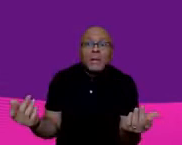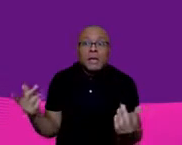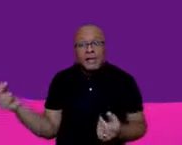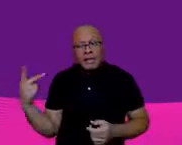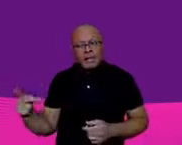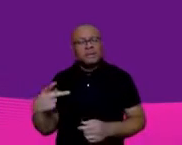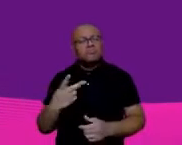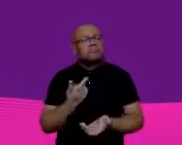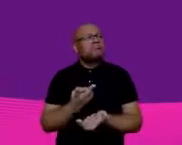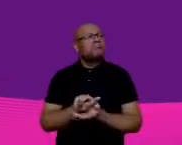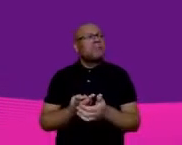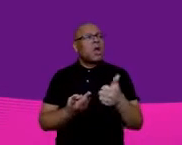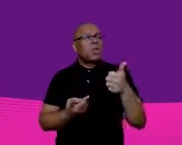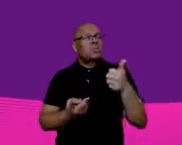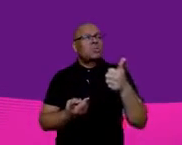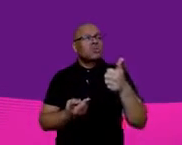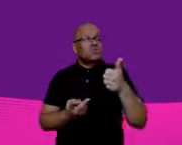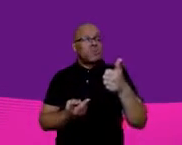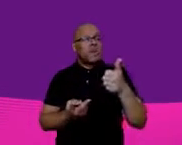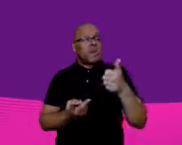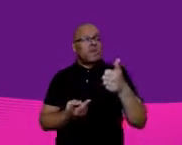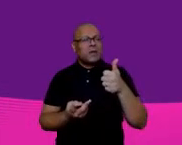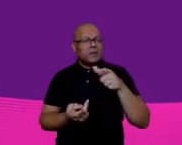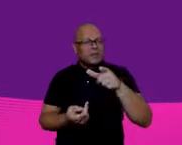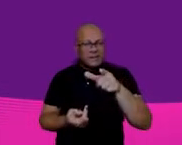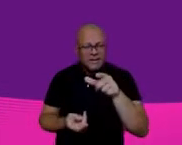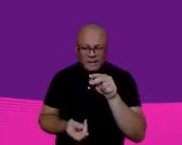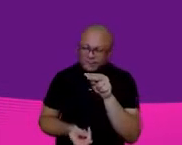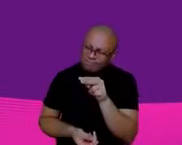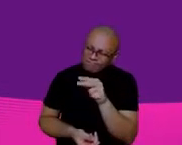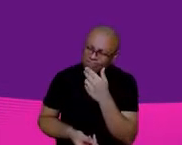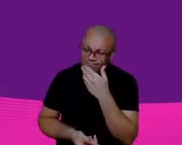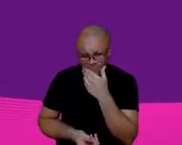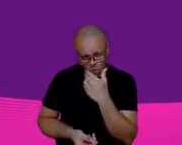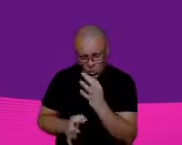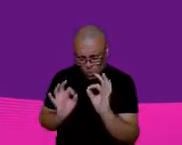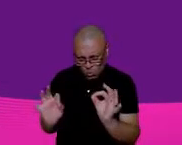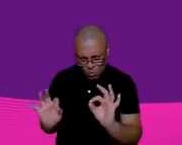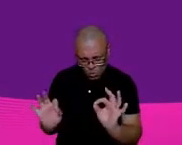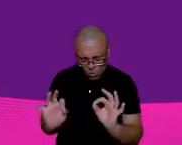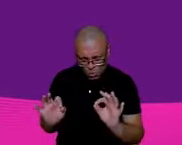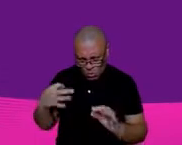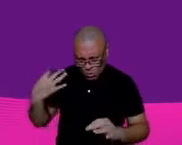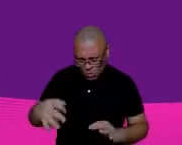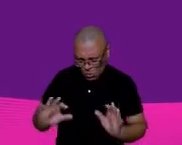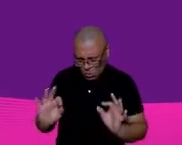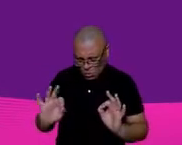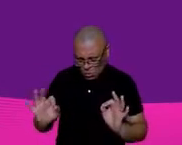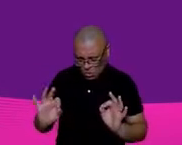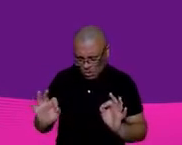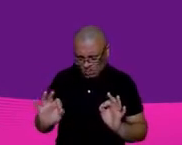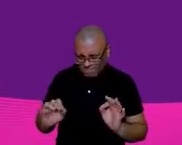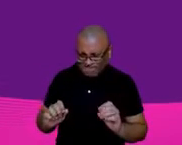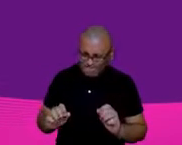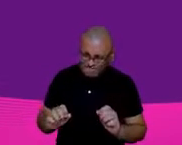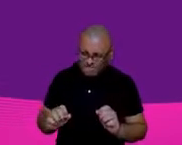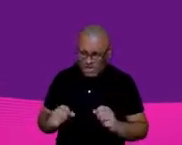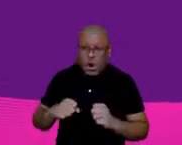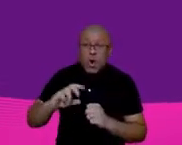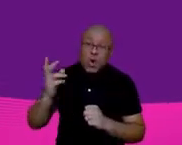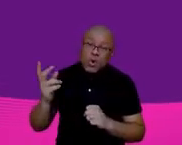não daria para obter resultados melhores? Temos que pensar nas tendinites, coisas que nós conseguimos